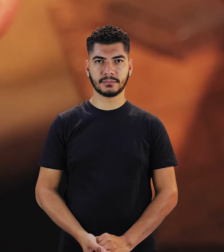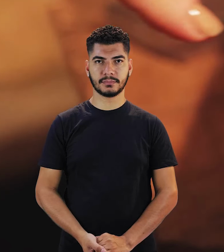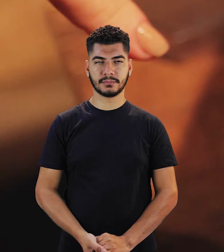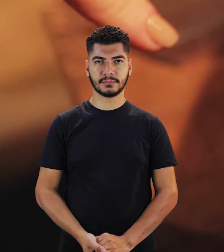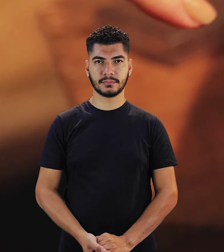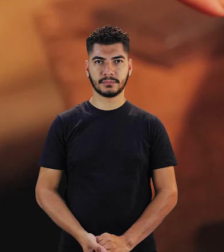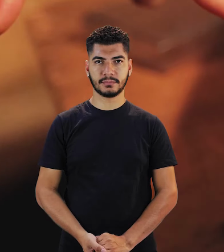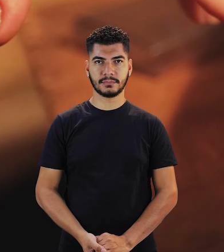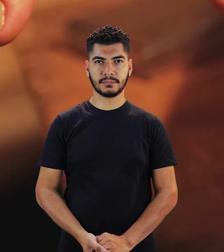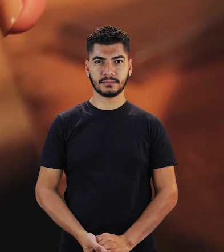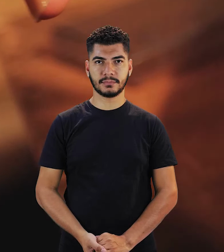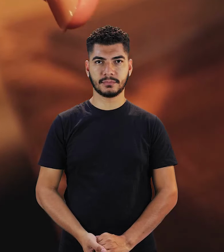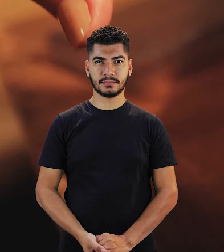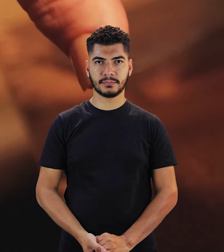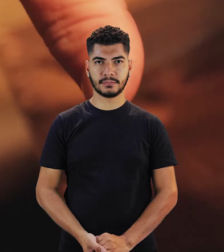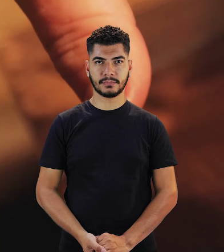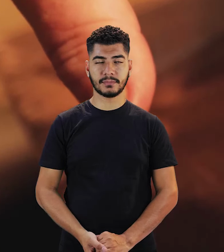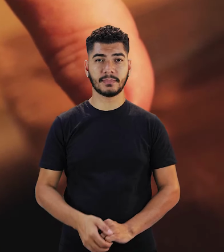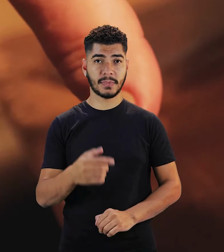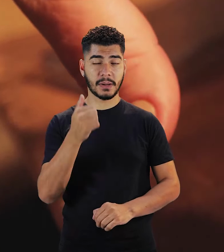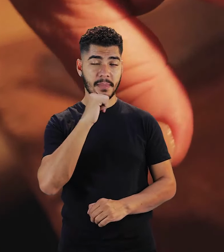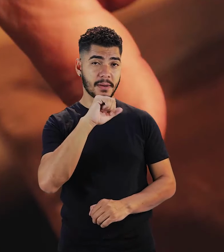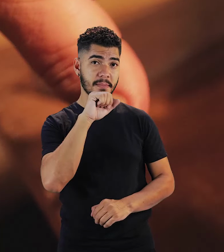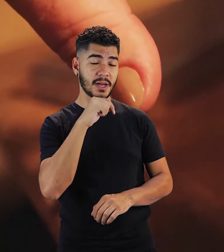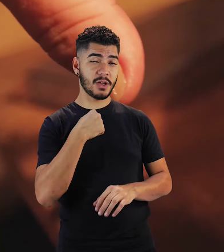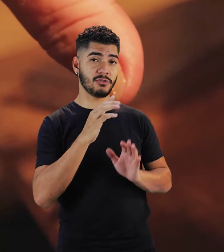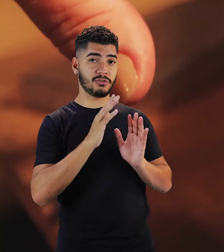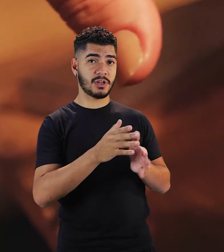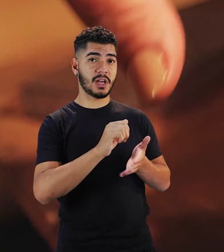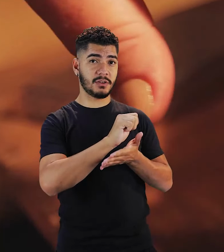Oh, mãe, já fiz a tarefa para amanhã.